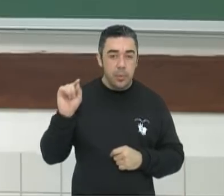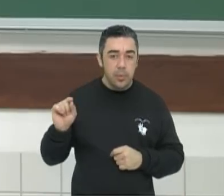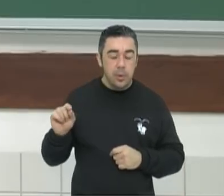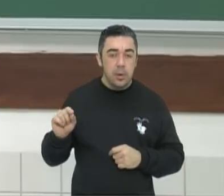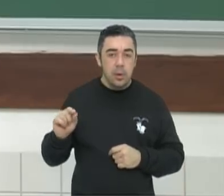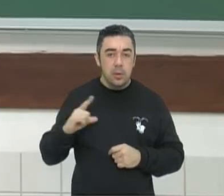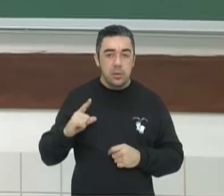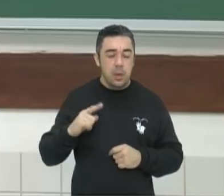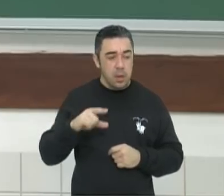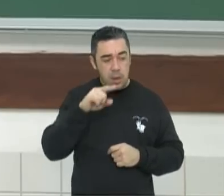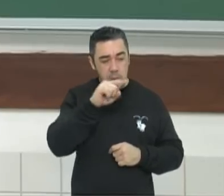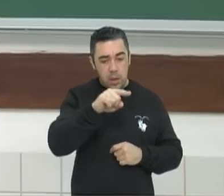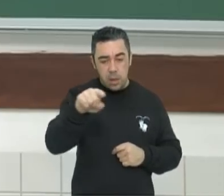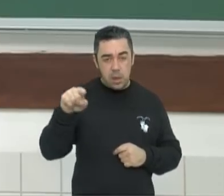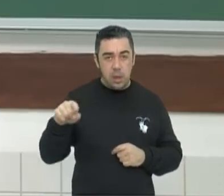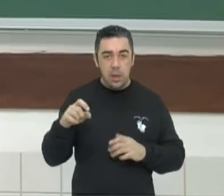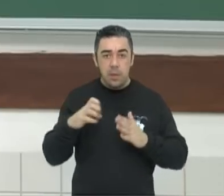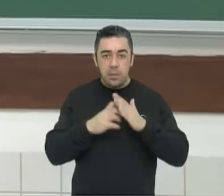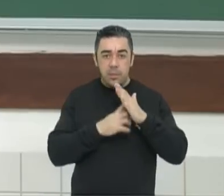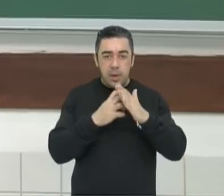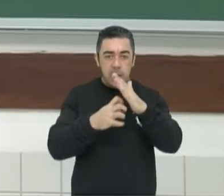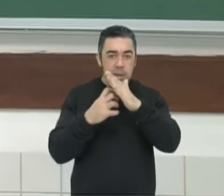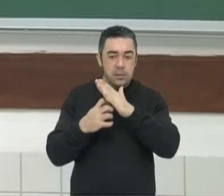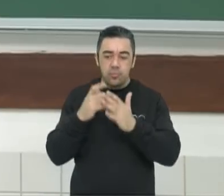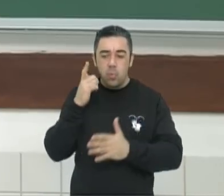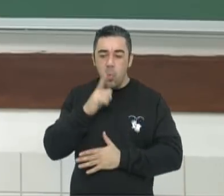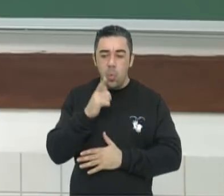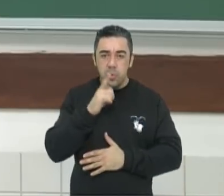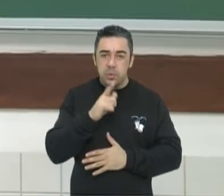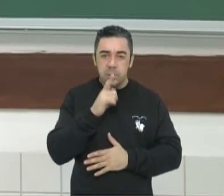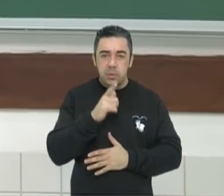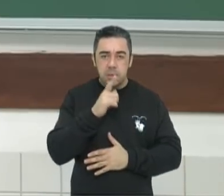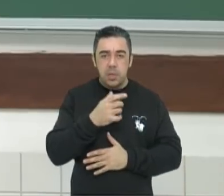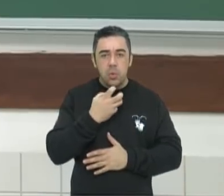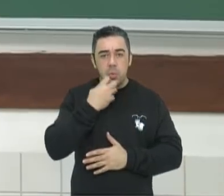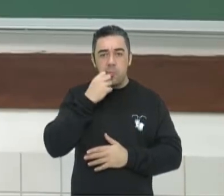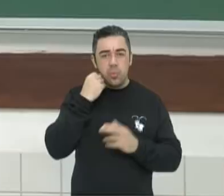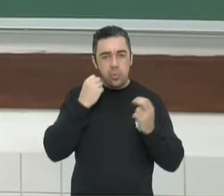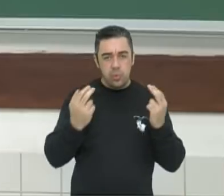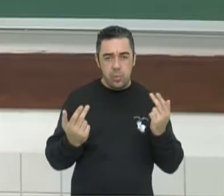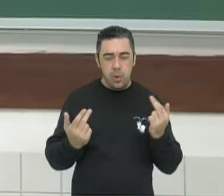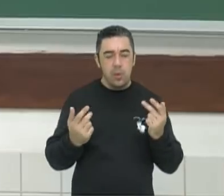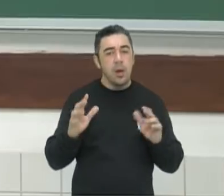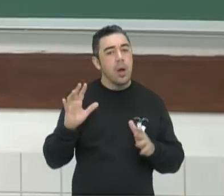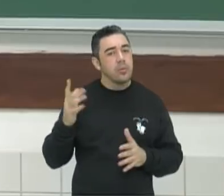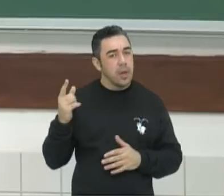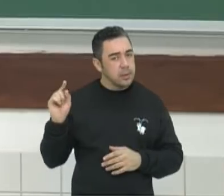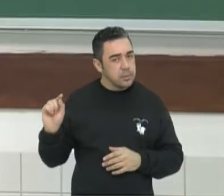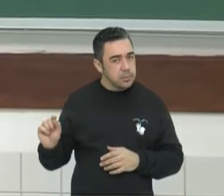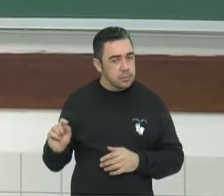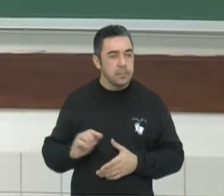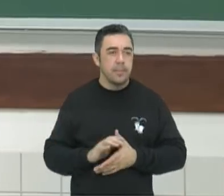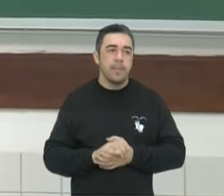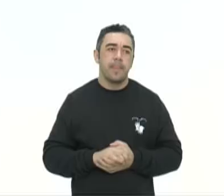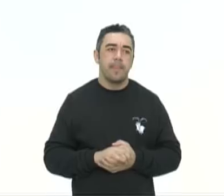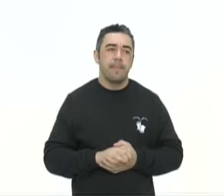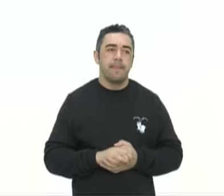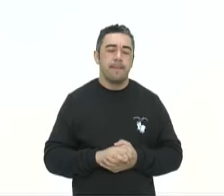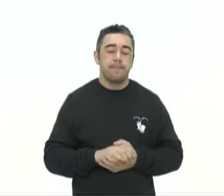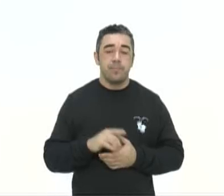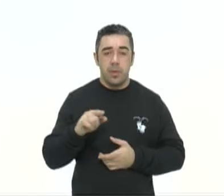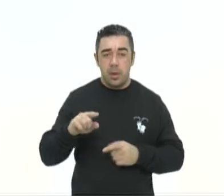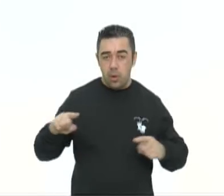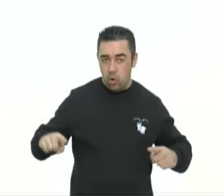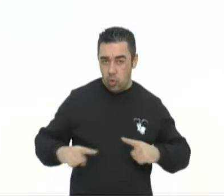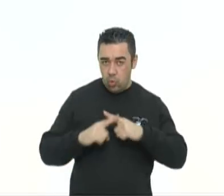vão ter dificuldade em acompanhar esse preço, em poder dar o mesmo preço. E aí, gente, olha só, o